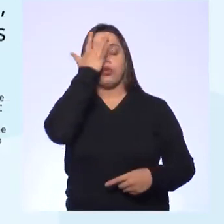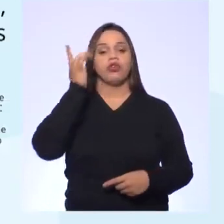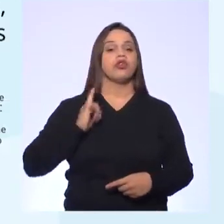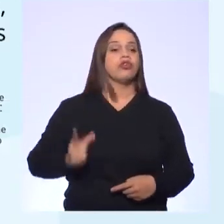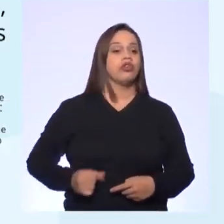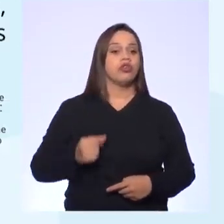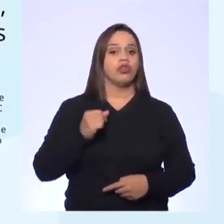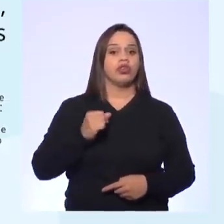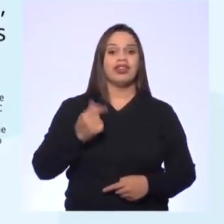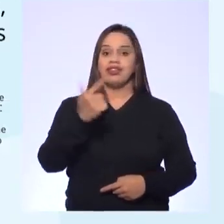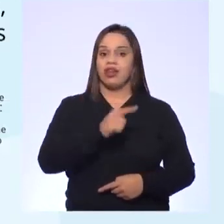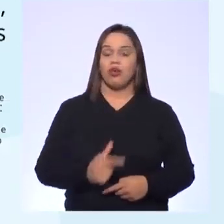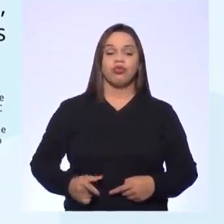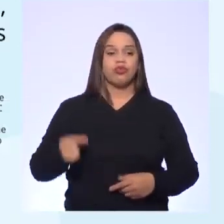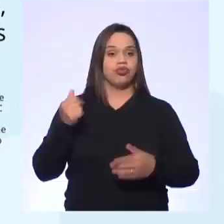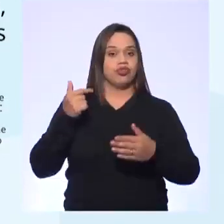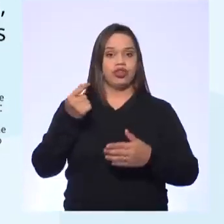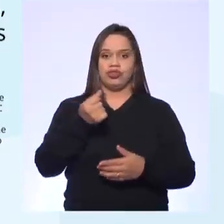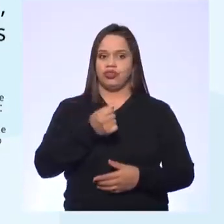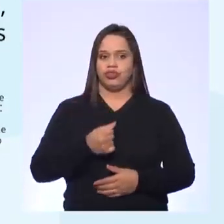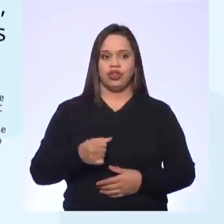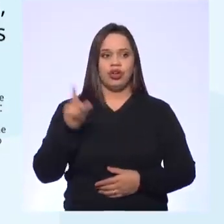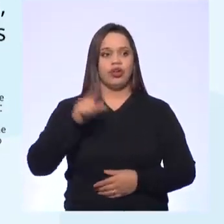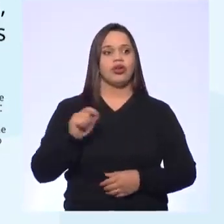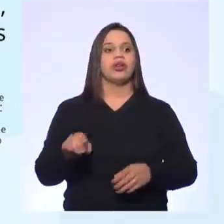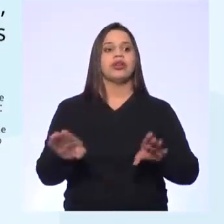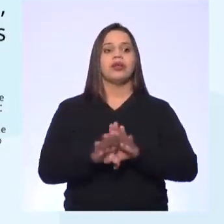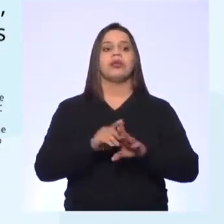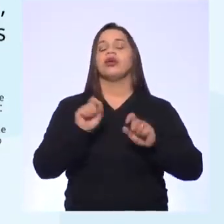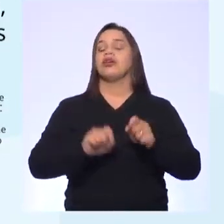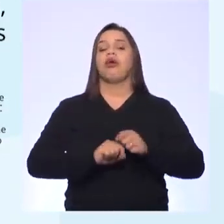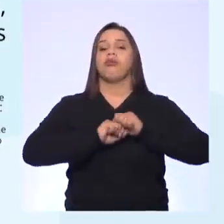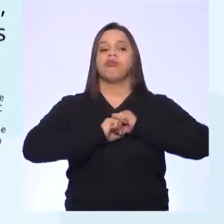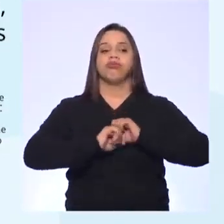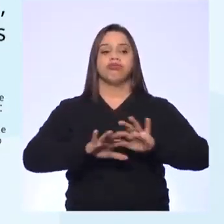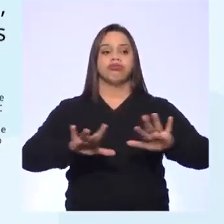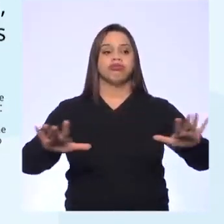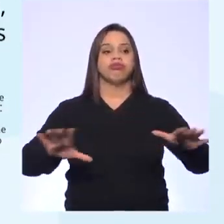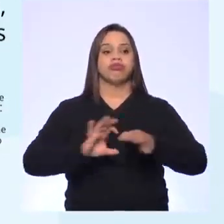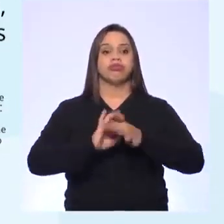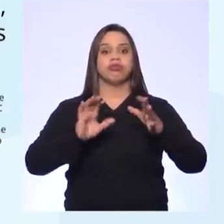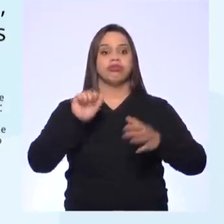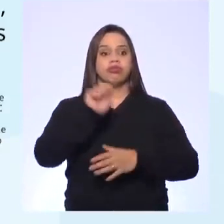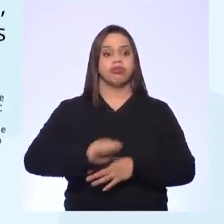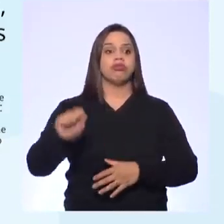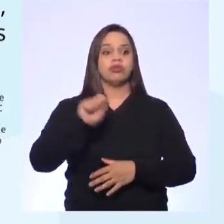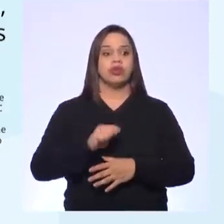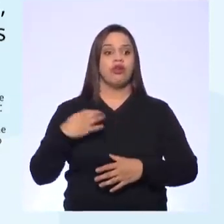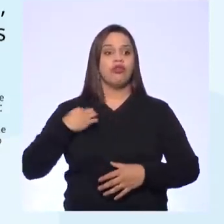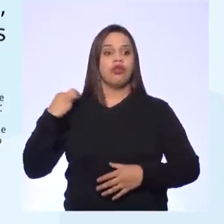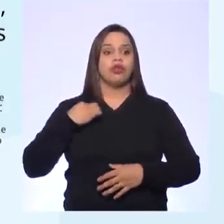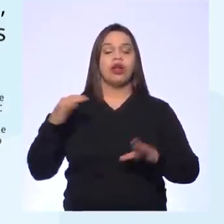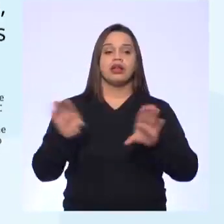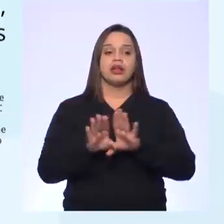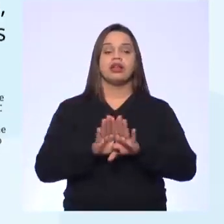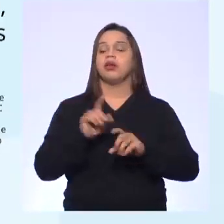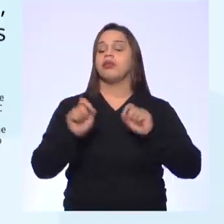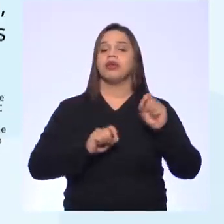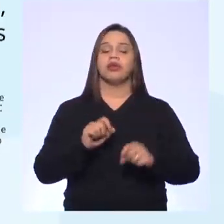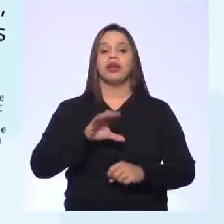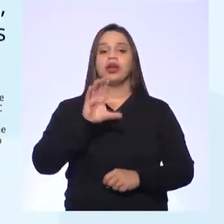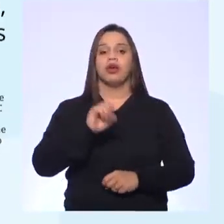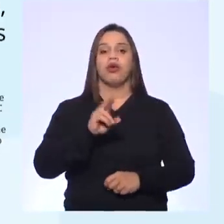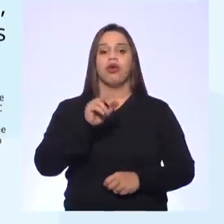recursos limitados, ainda foi impulsionado pela proliferação de associações voluntárias e confrarias. Então, pessoal, as guildas